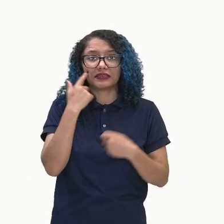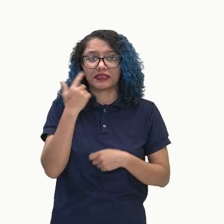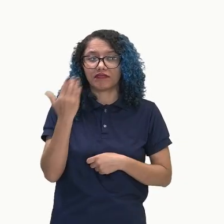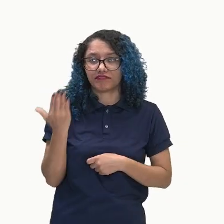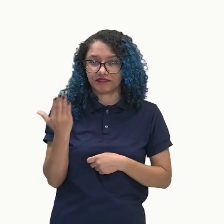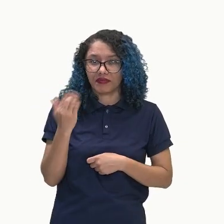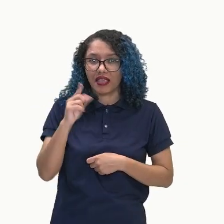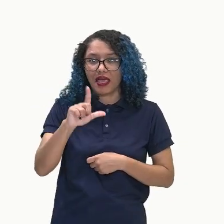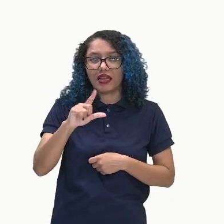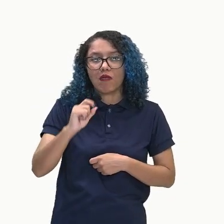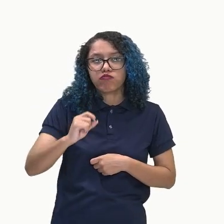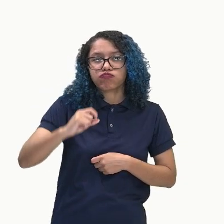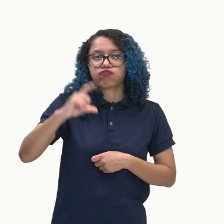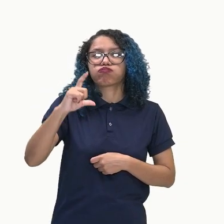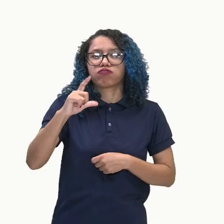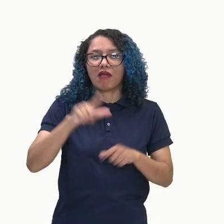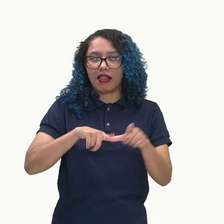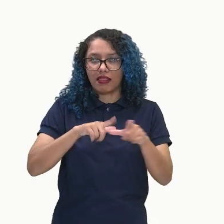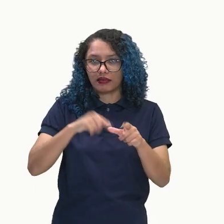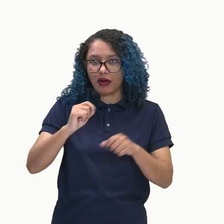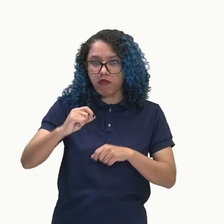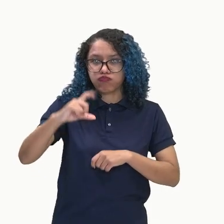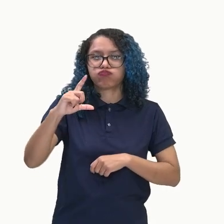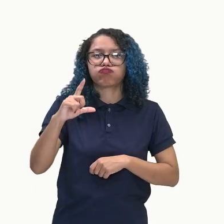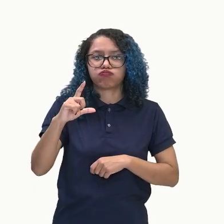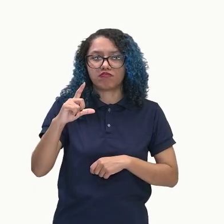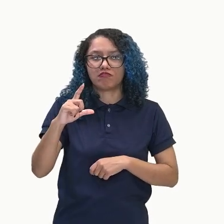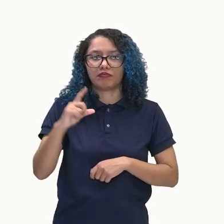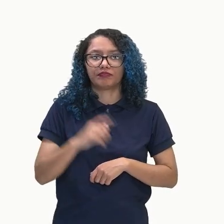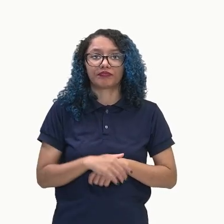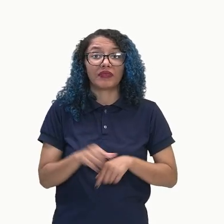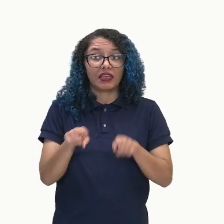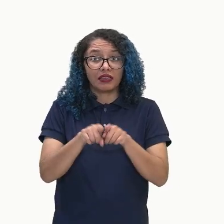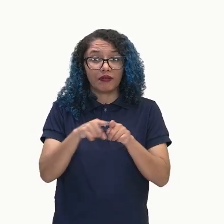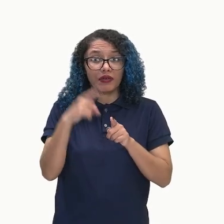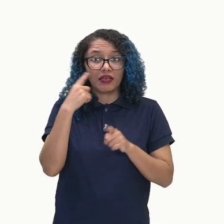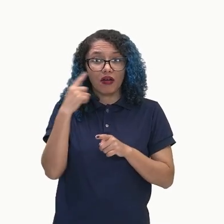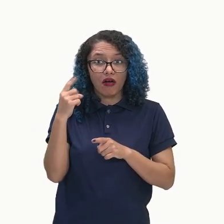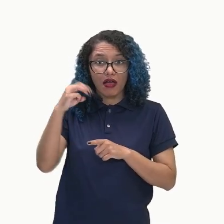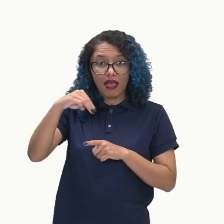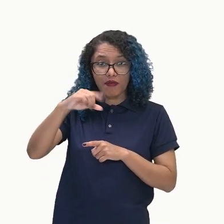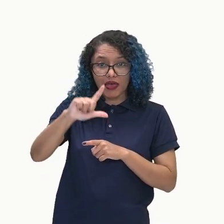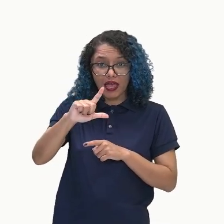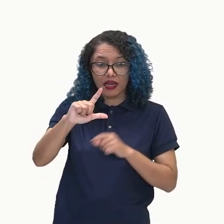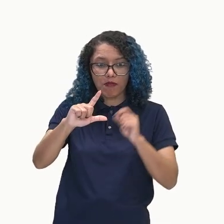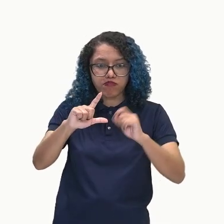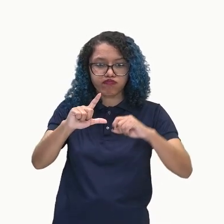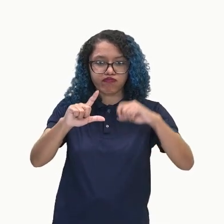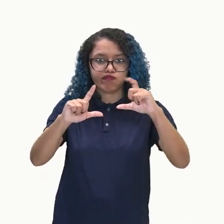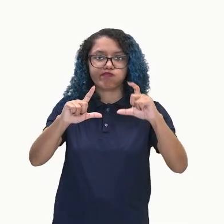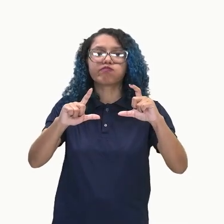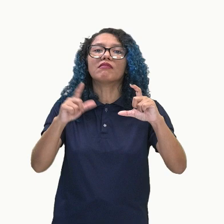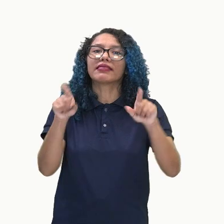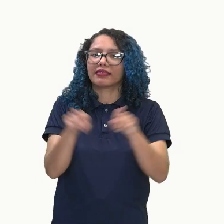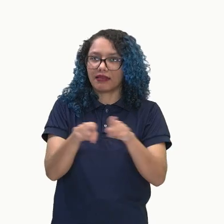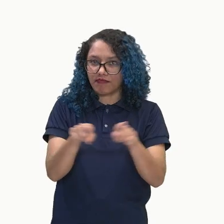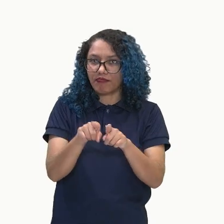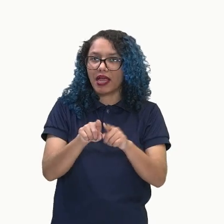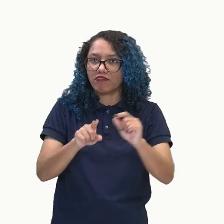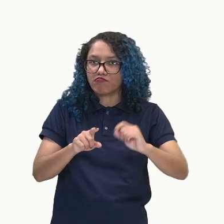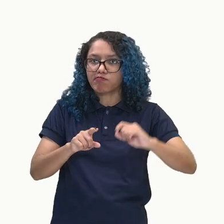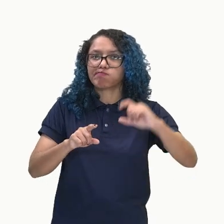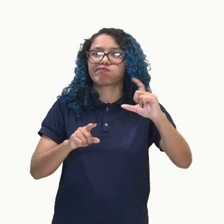L maiúsculo. E o L aqui ao lado do M no mililitro também tem que ser maiúsculo. Mas o que é que se